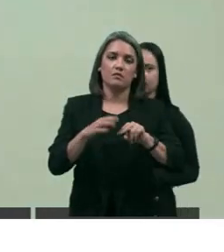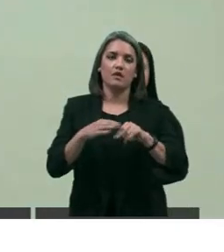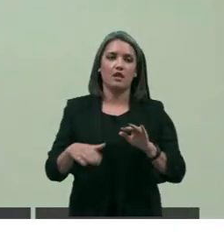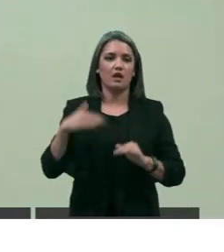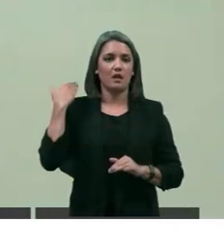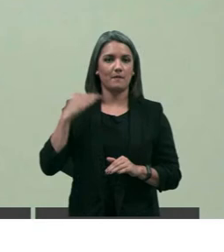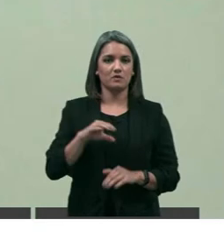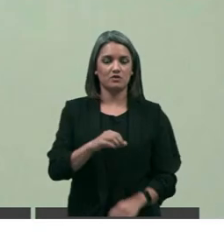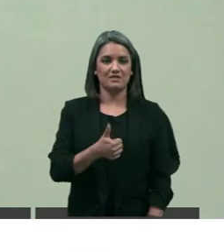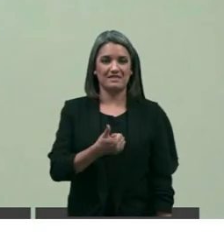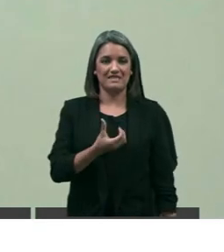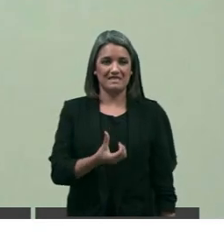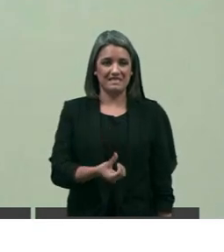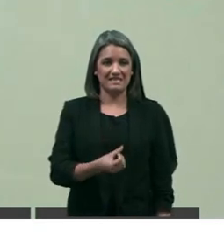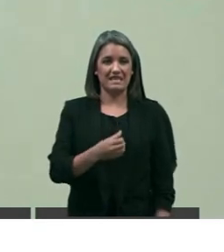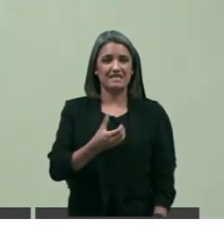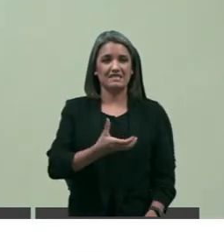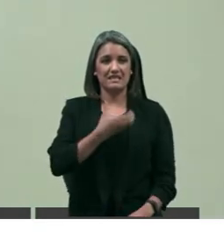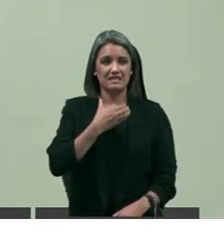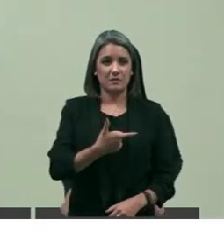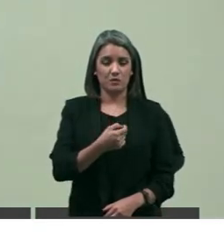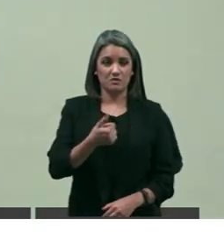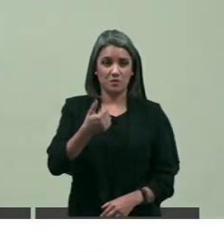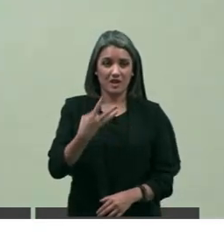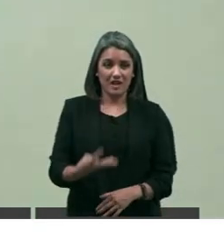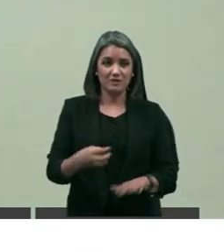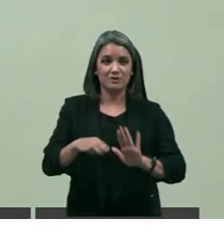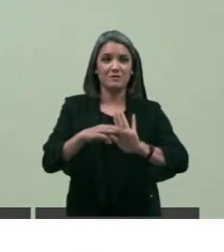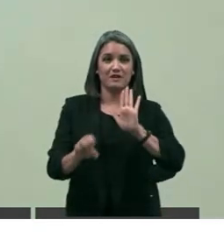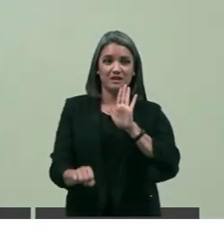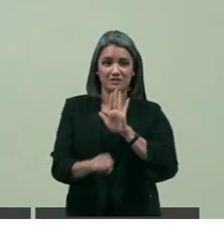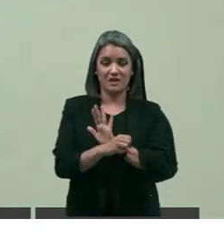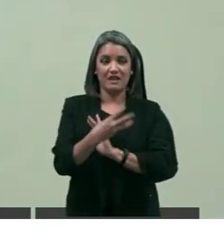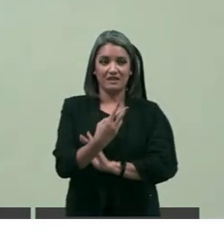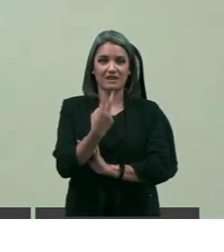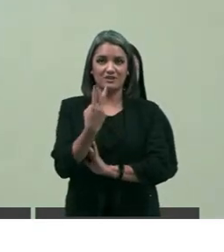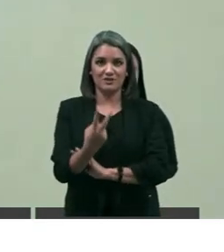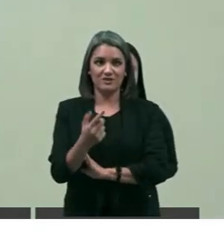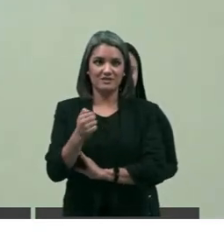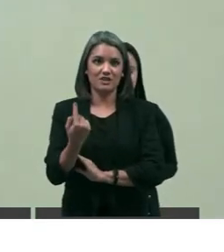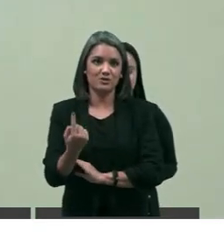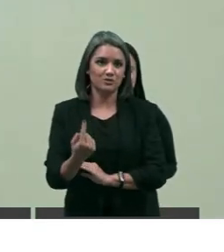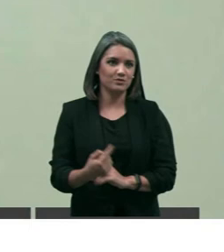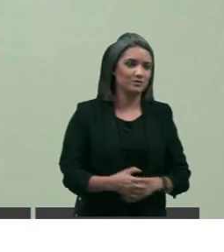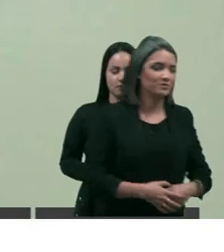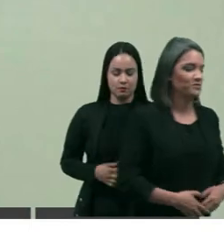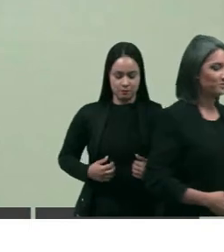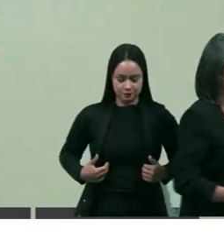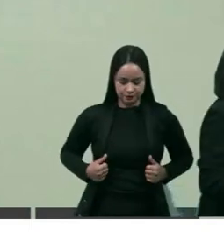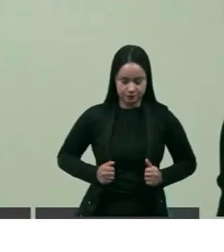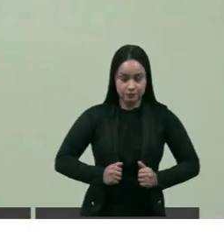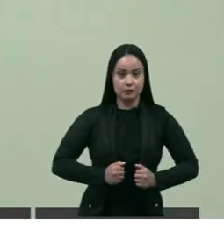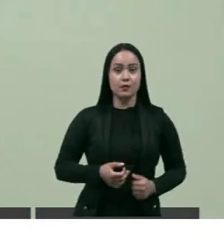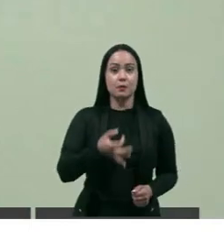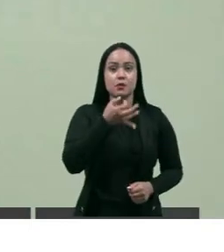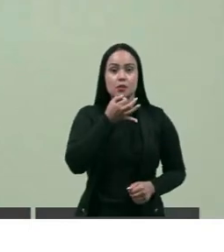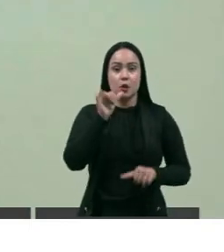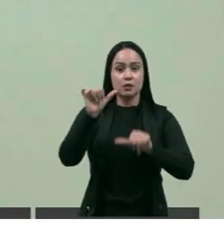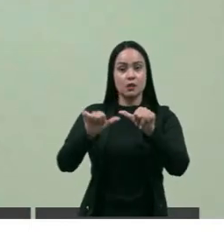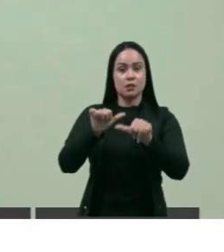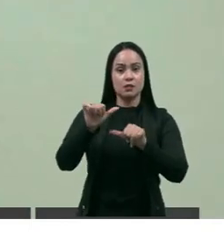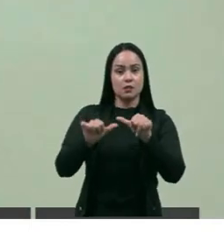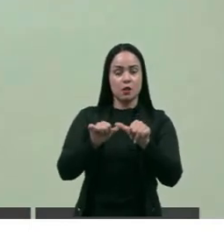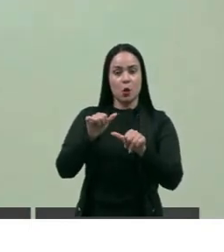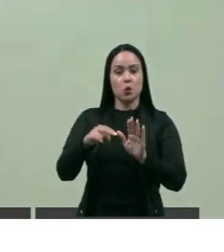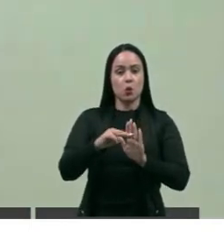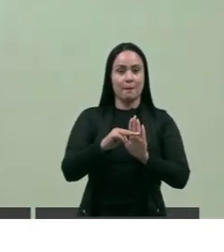de 12 de 2014, no mandado de segurança 32271. Com a edição da mencionada alteração